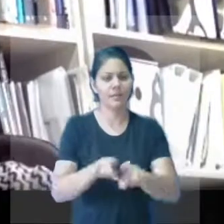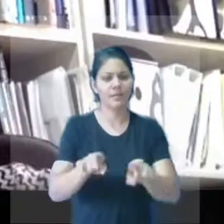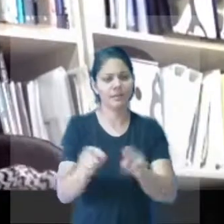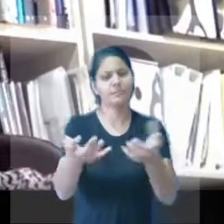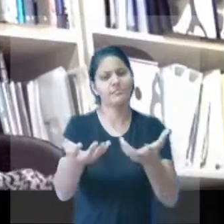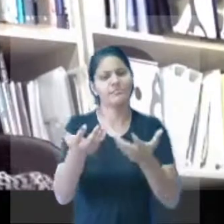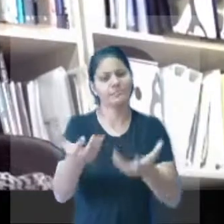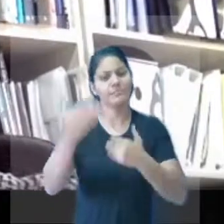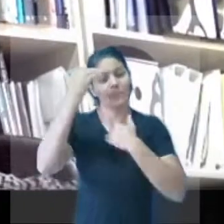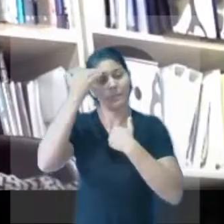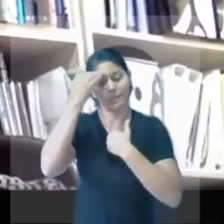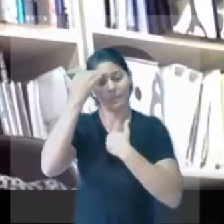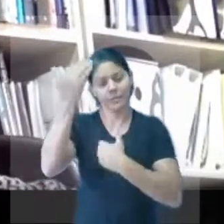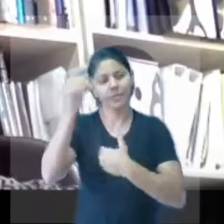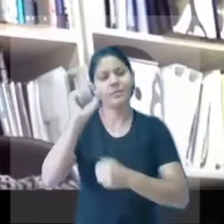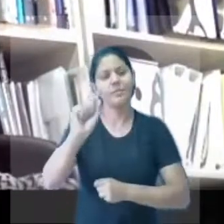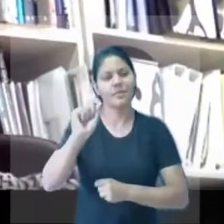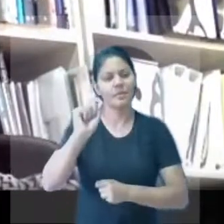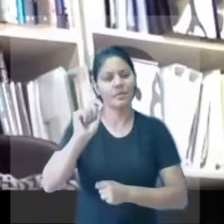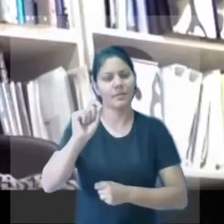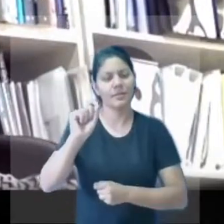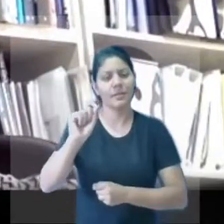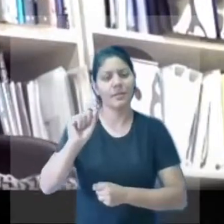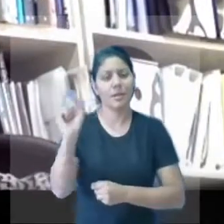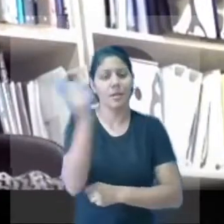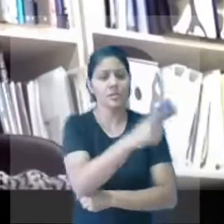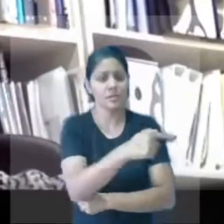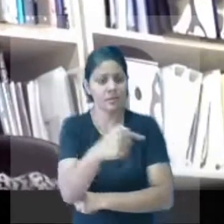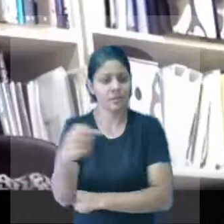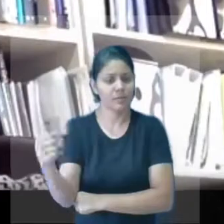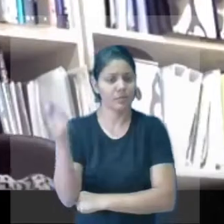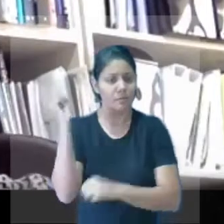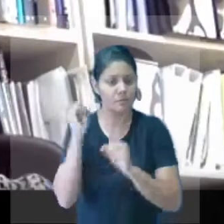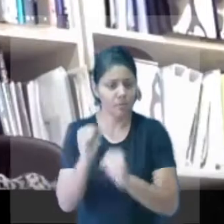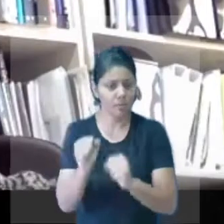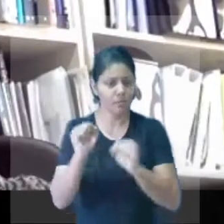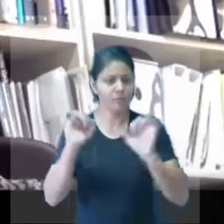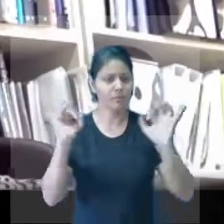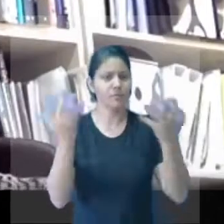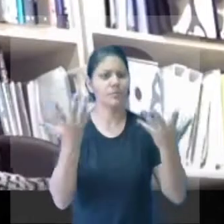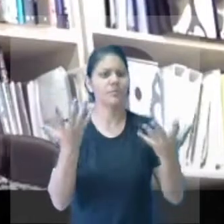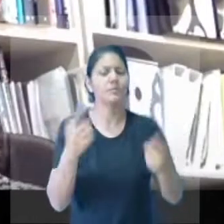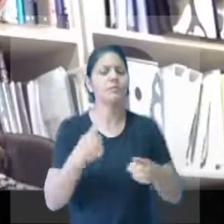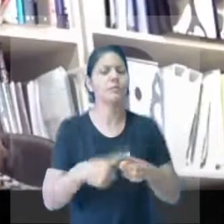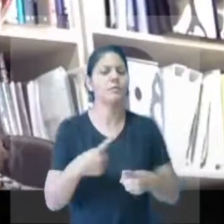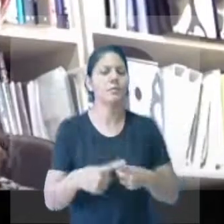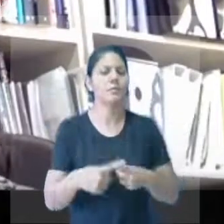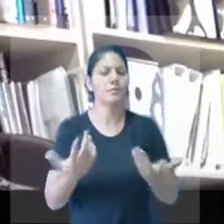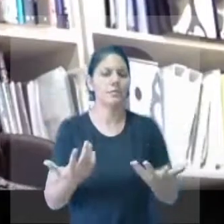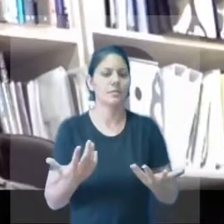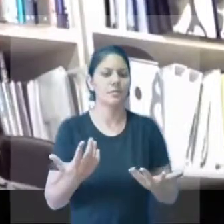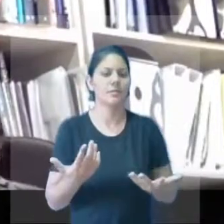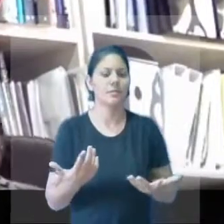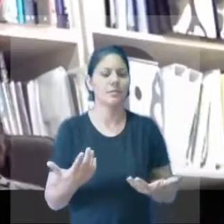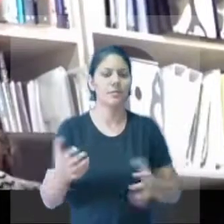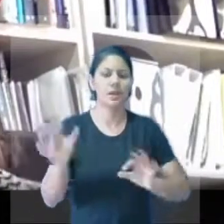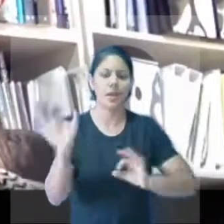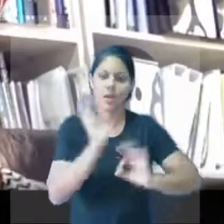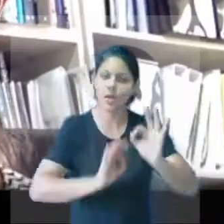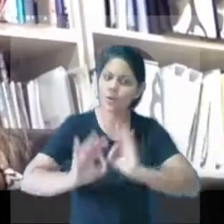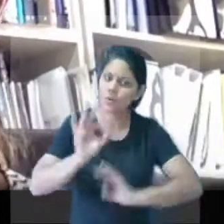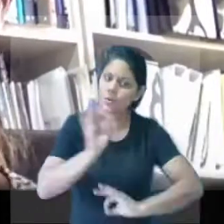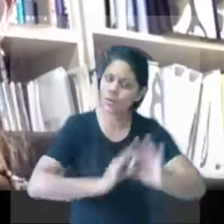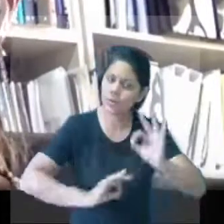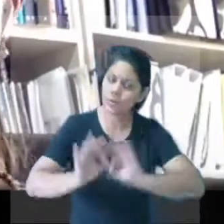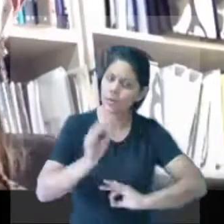aqui registrado que esse evento só está sendo permitido sua realização devido à organização da